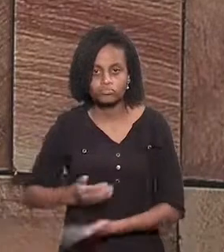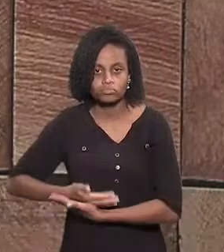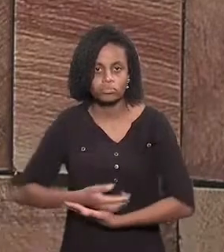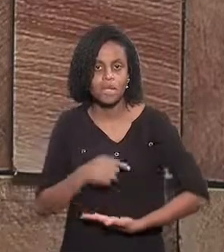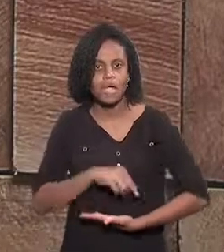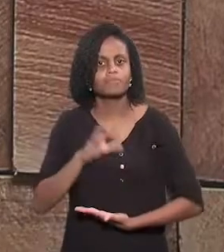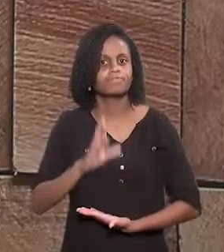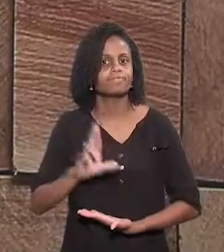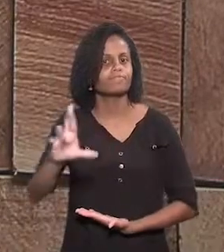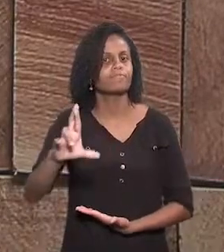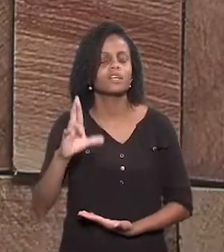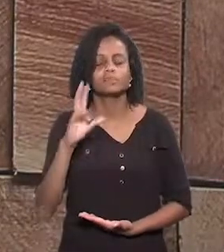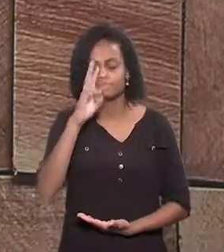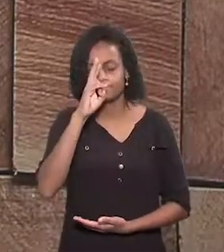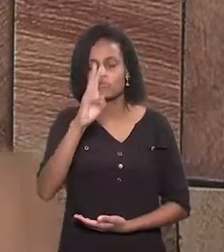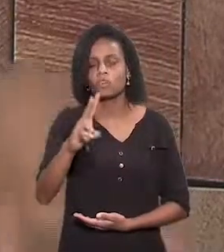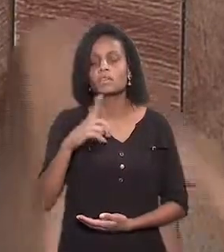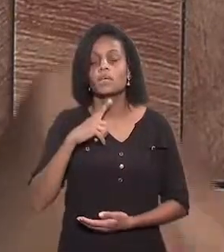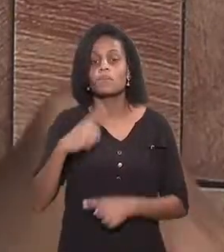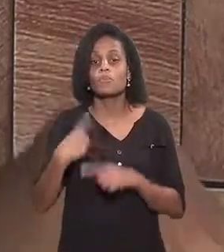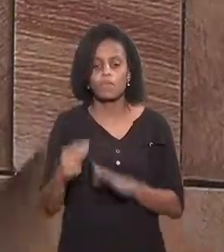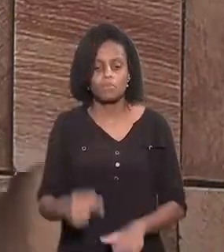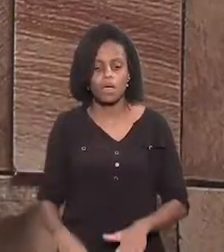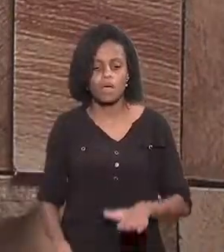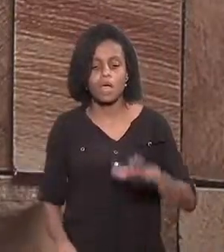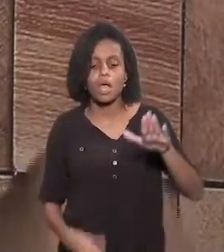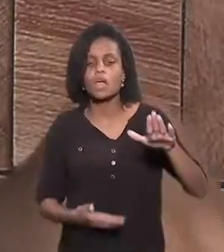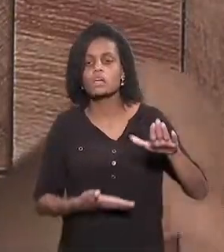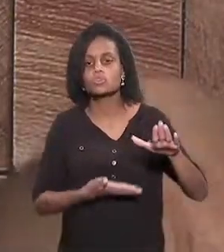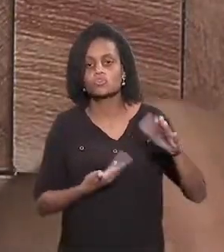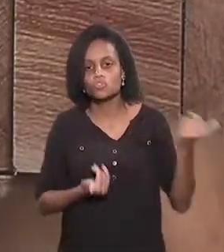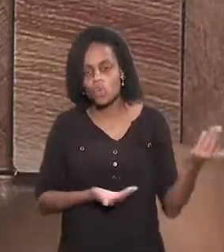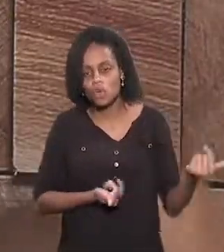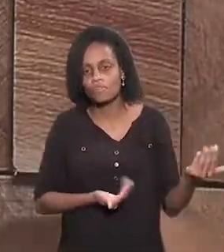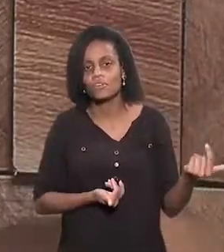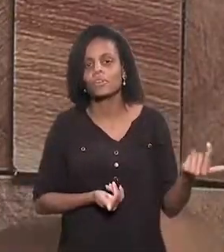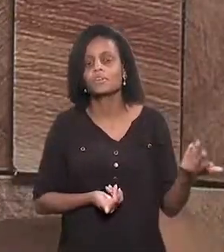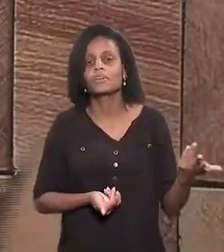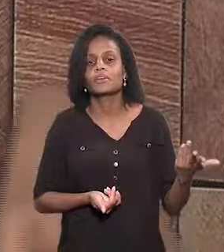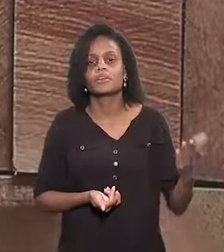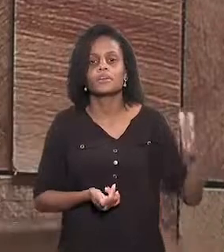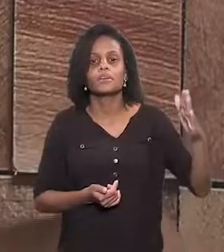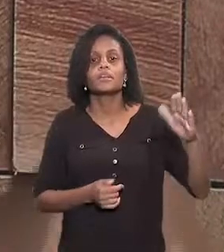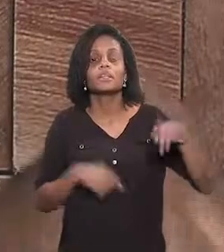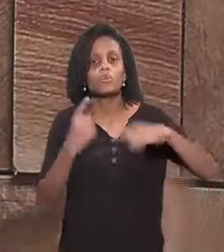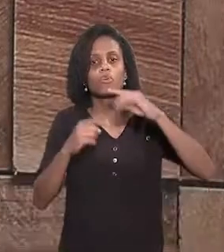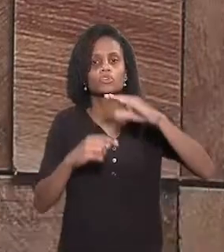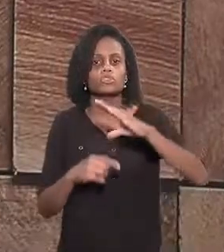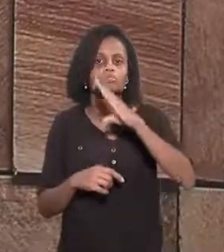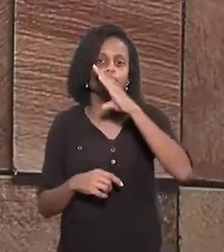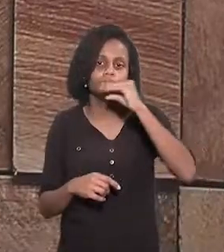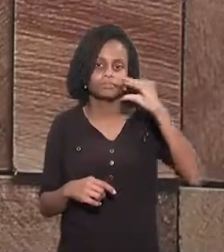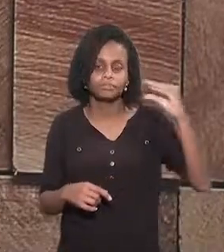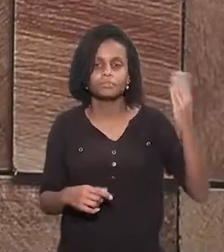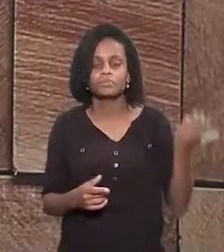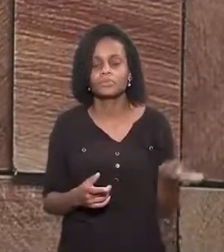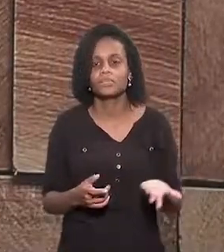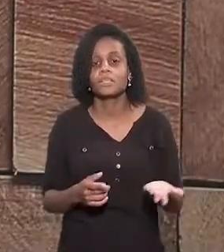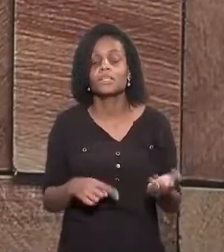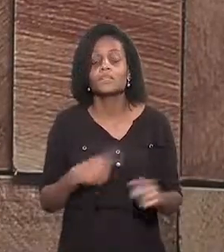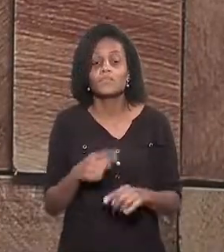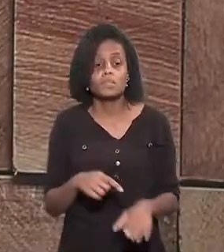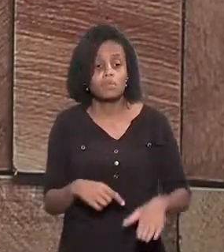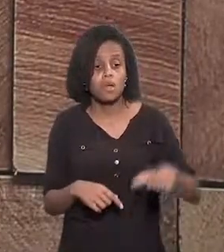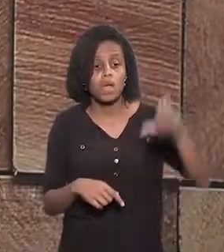mundo é uma responsabilidade muito grande, porque vira adolescente, vira jovem, depois um adulto. Então